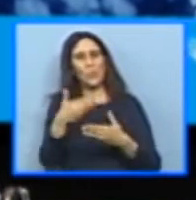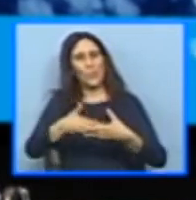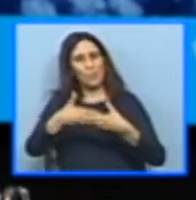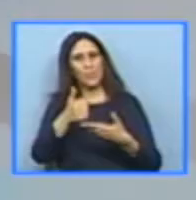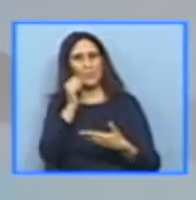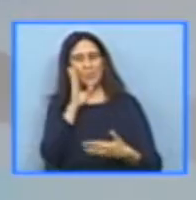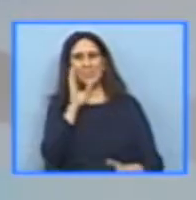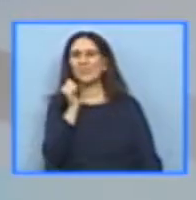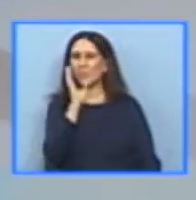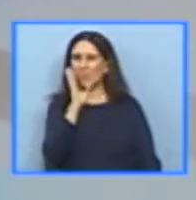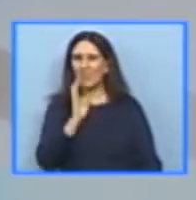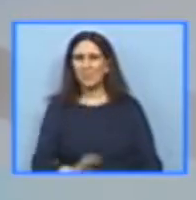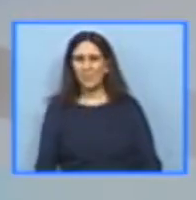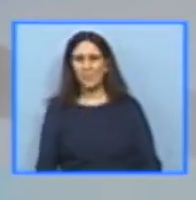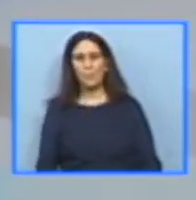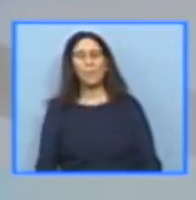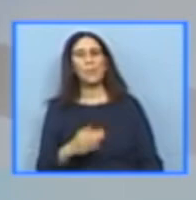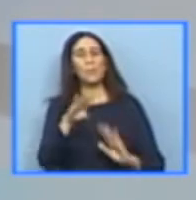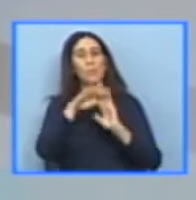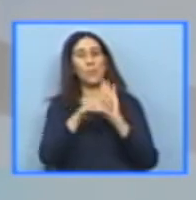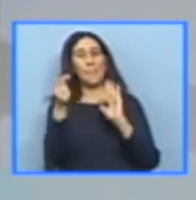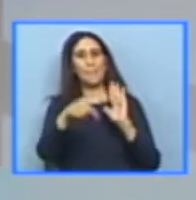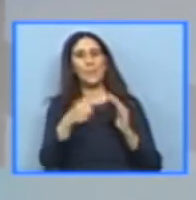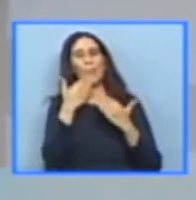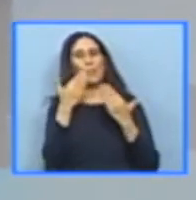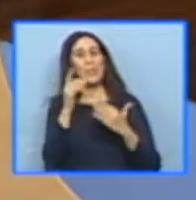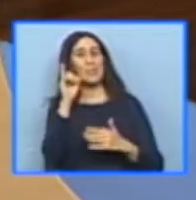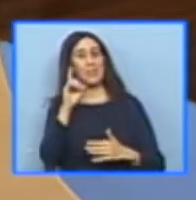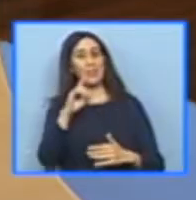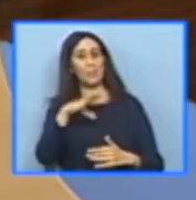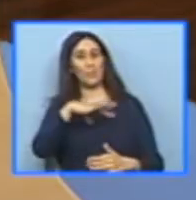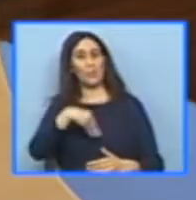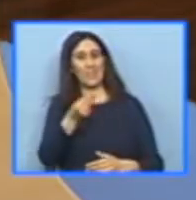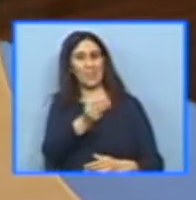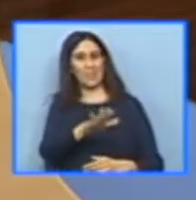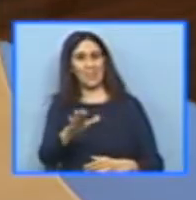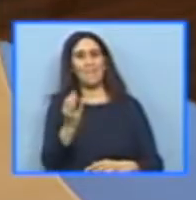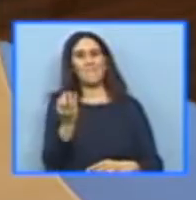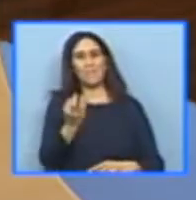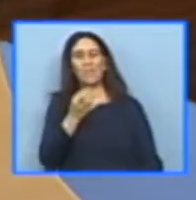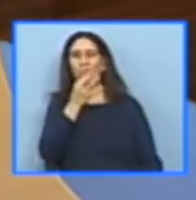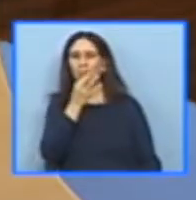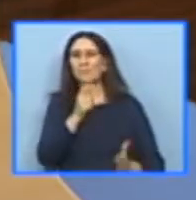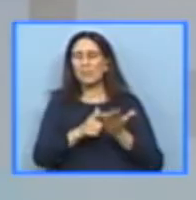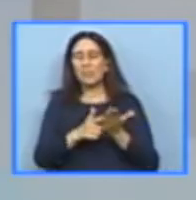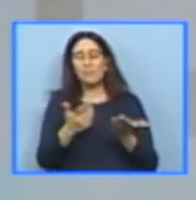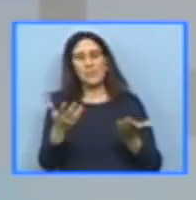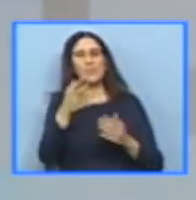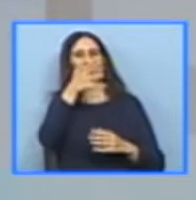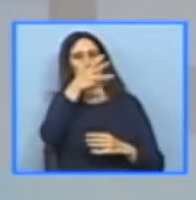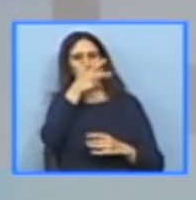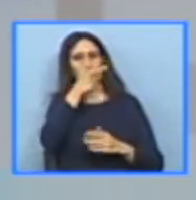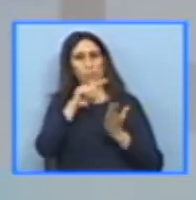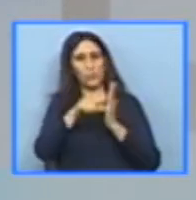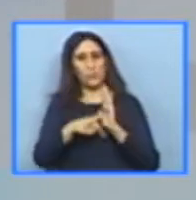tarde. Obrigado por estar neste programa. No Dia Mundial da Criança, de facto, é necessário falar, enfim, e infelizmente são muitos os